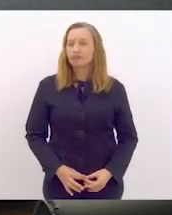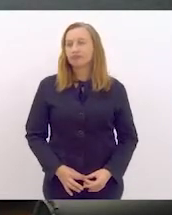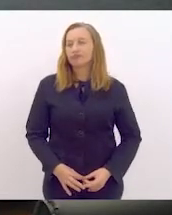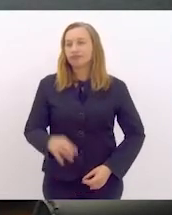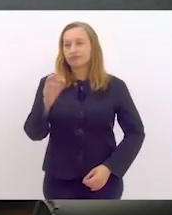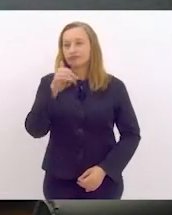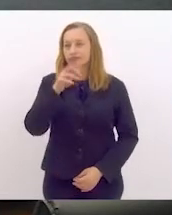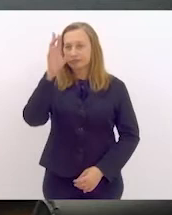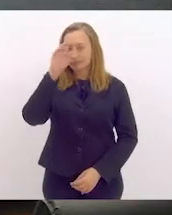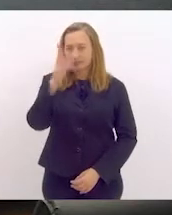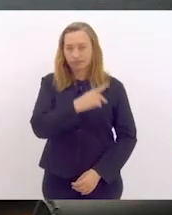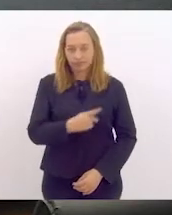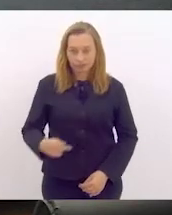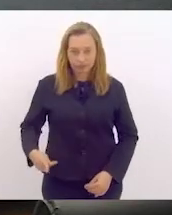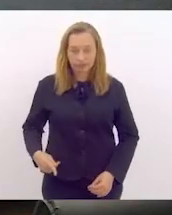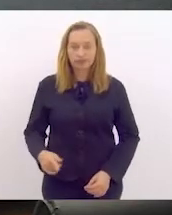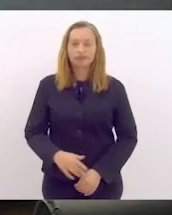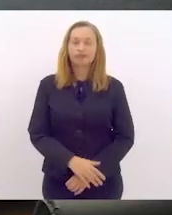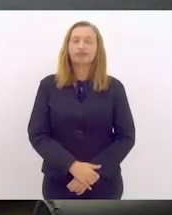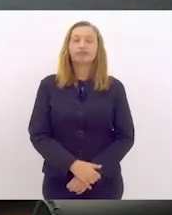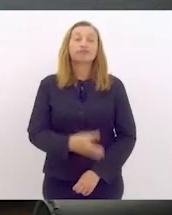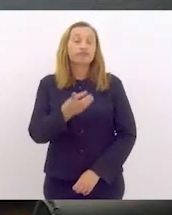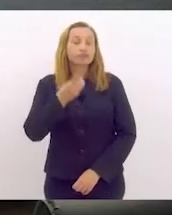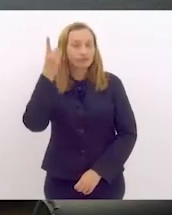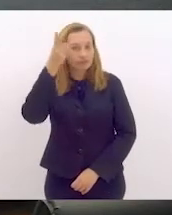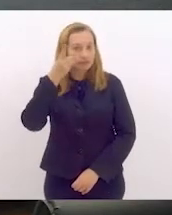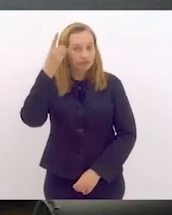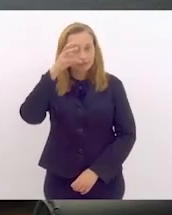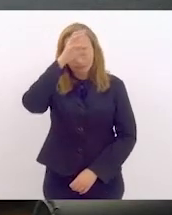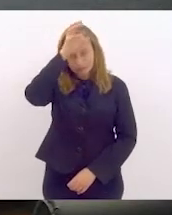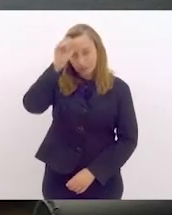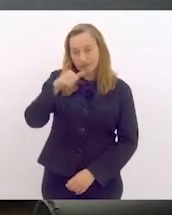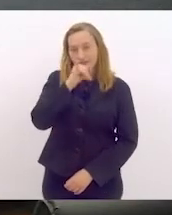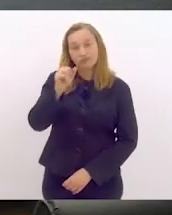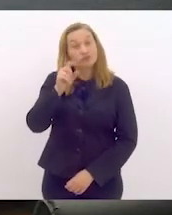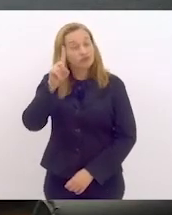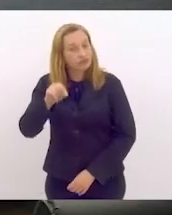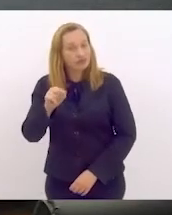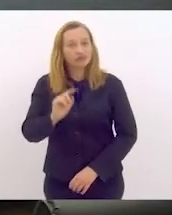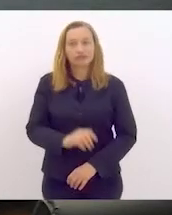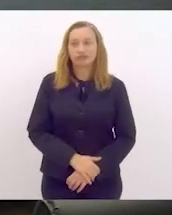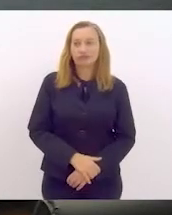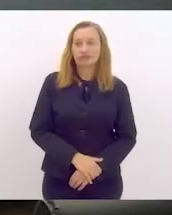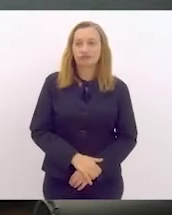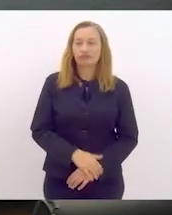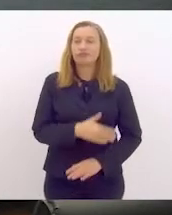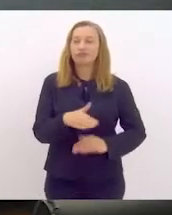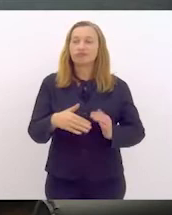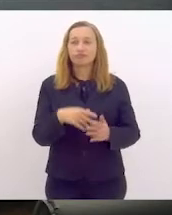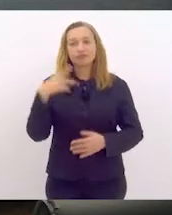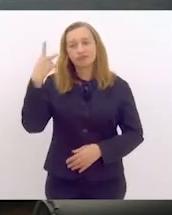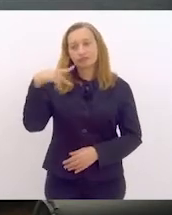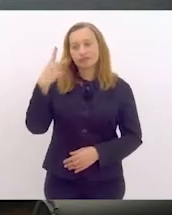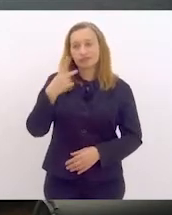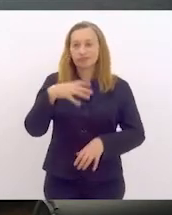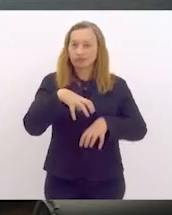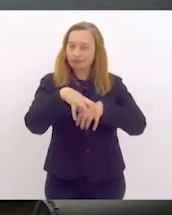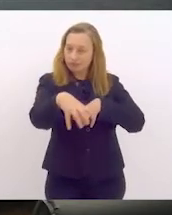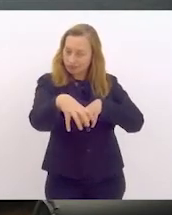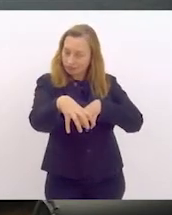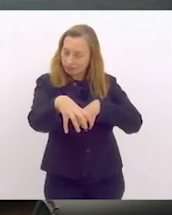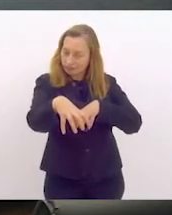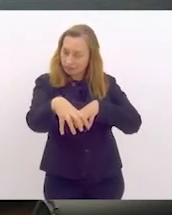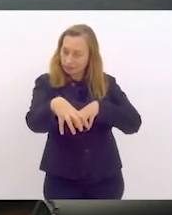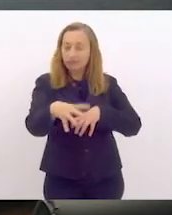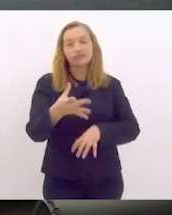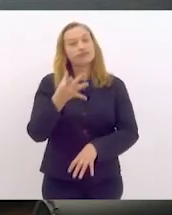Senhora Presidente, deputada Tia Ju, senhores parlamentares que nos assistem de